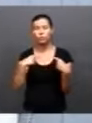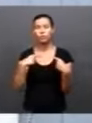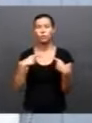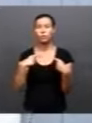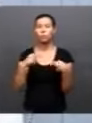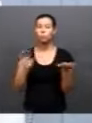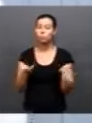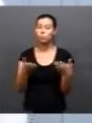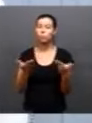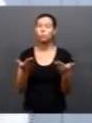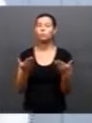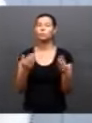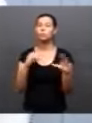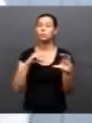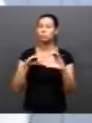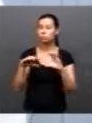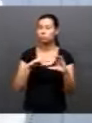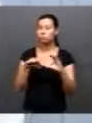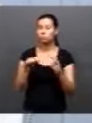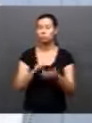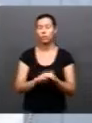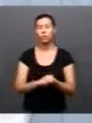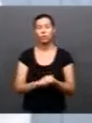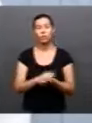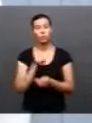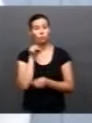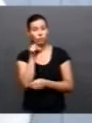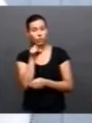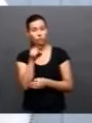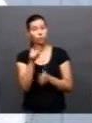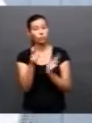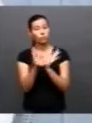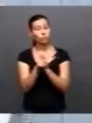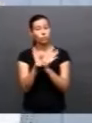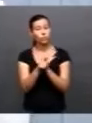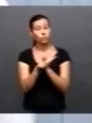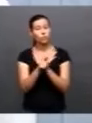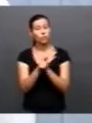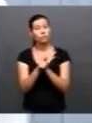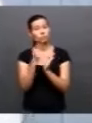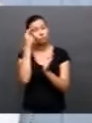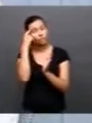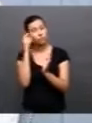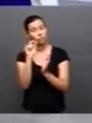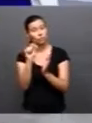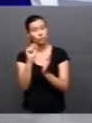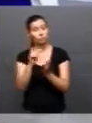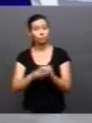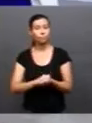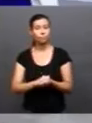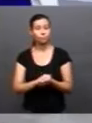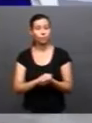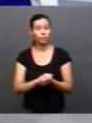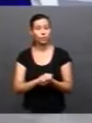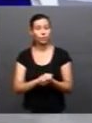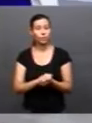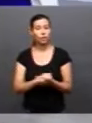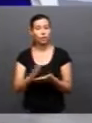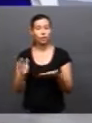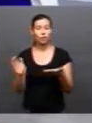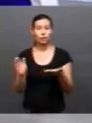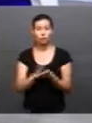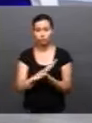Uhum. Você, como jornalista, deve saber que, em alguns momentos, mesmo que o